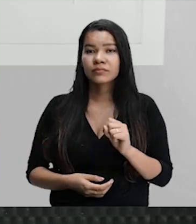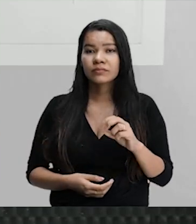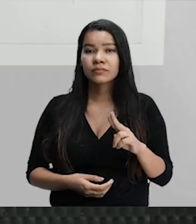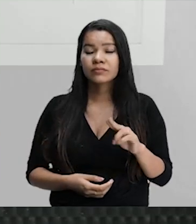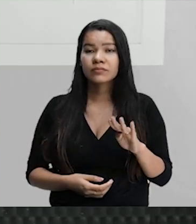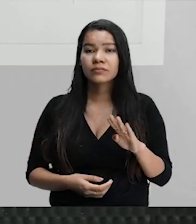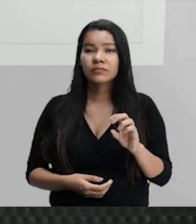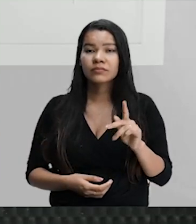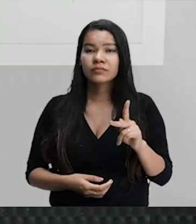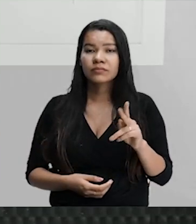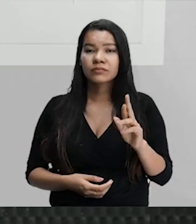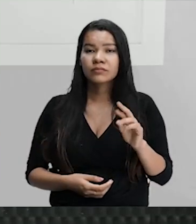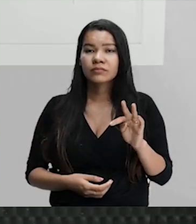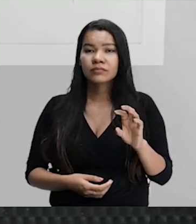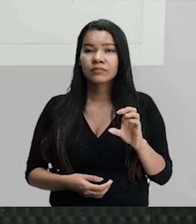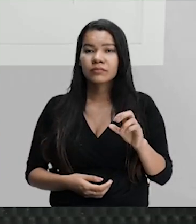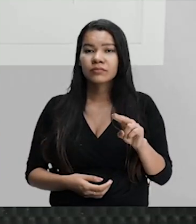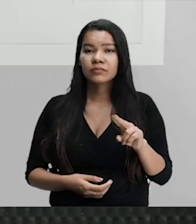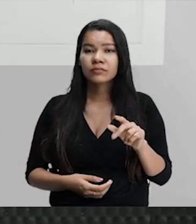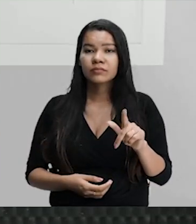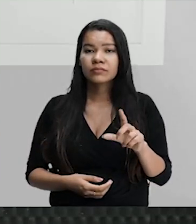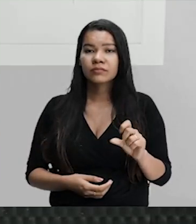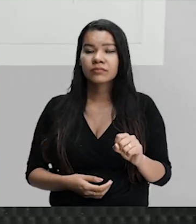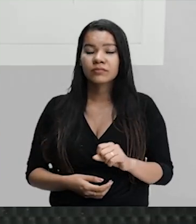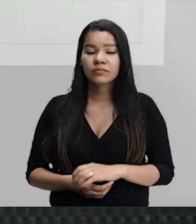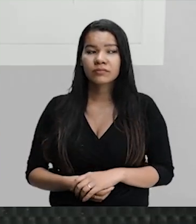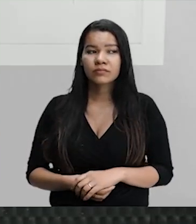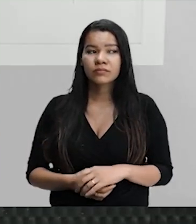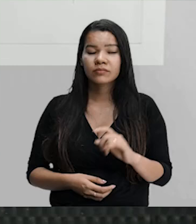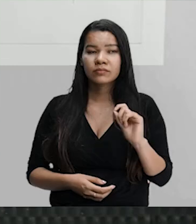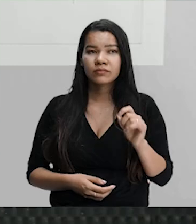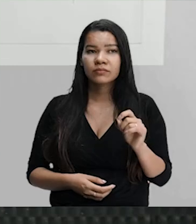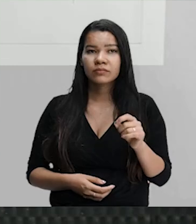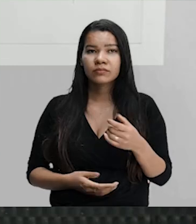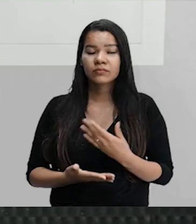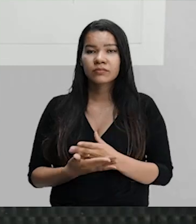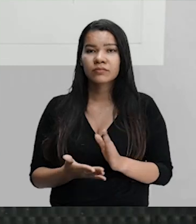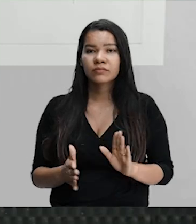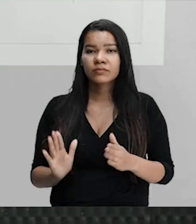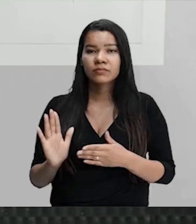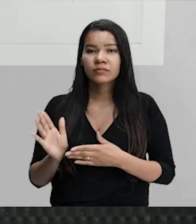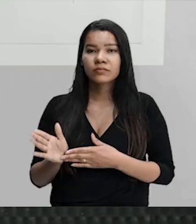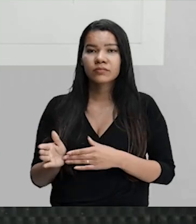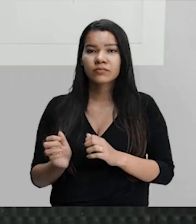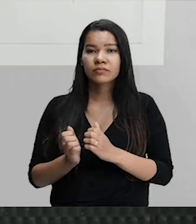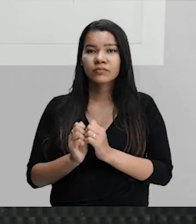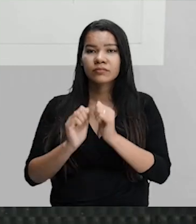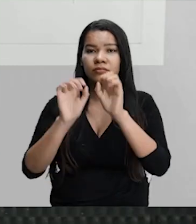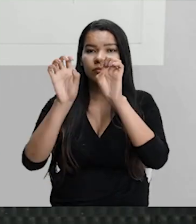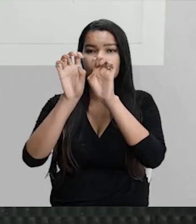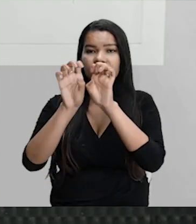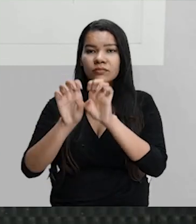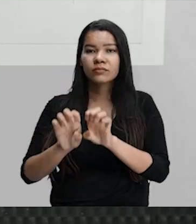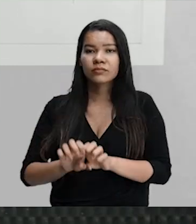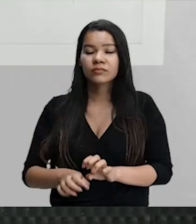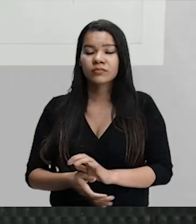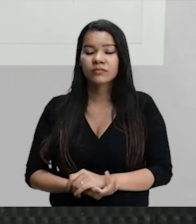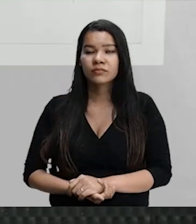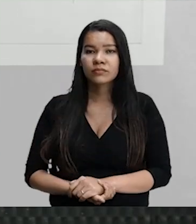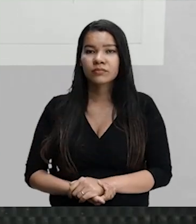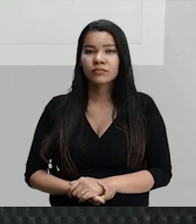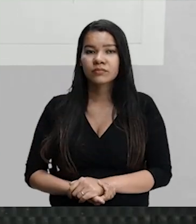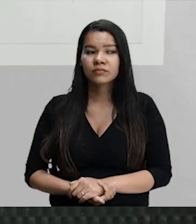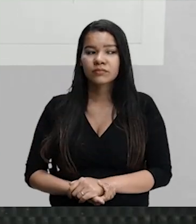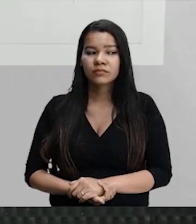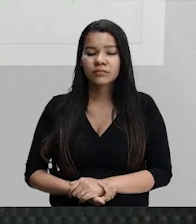que nós chamamos de quarks e de gluons, tá ok? Que acabam mantendo essa estrutura, ok? Que nós chamamos